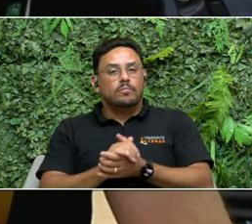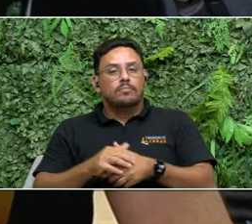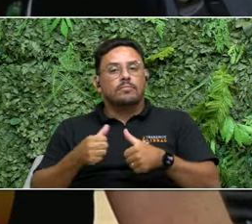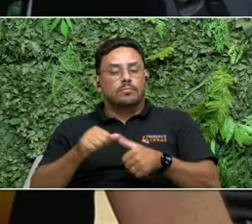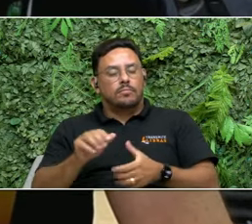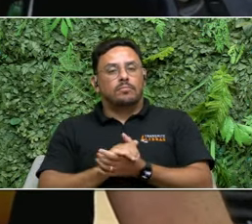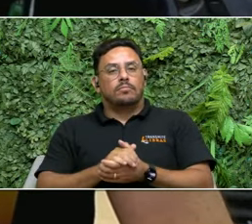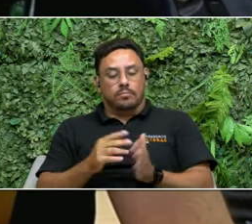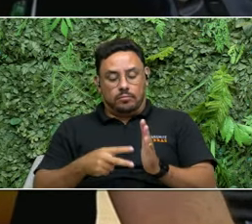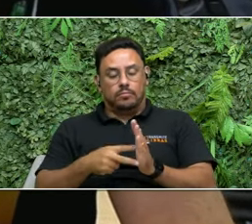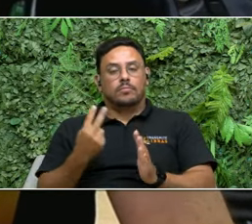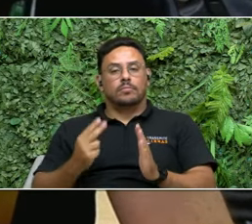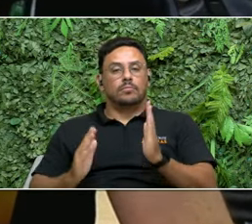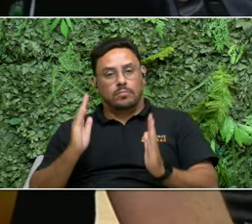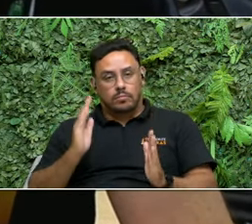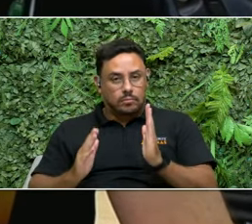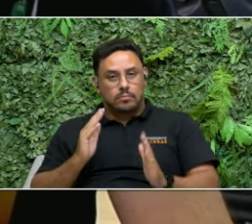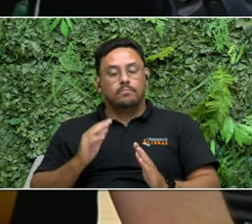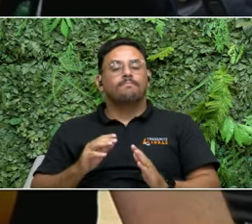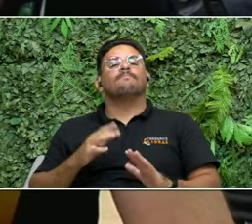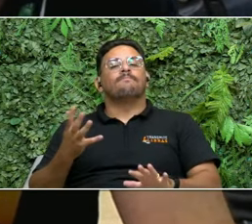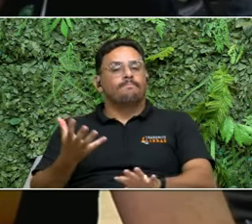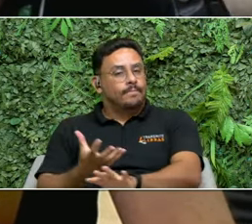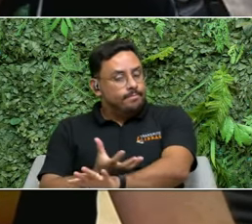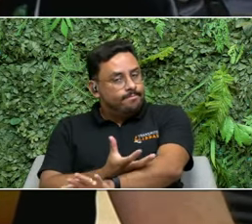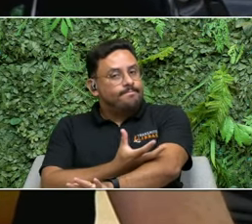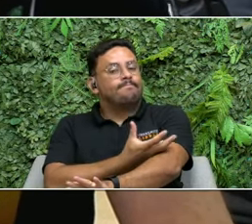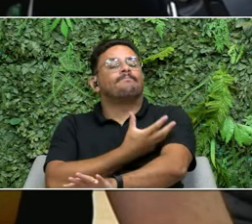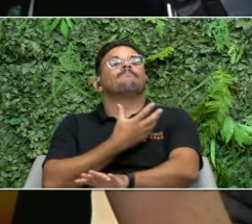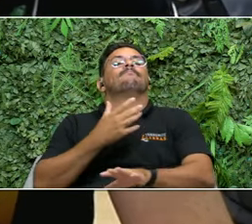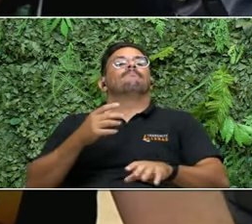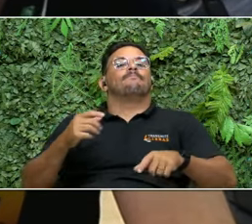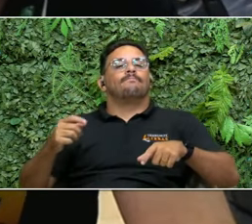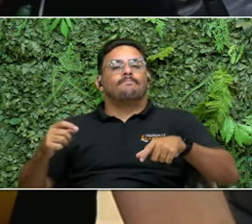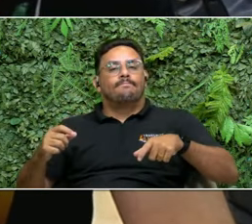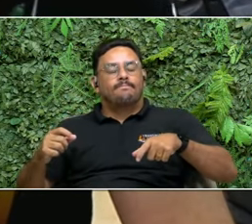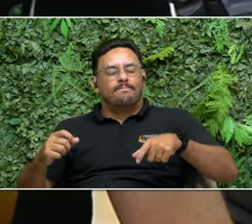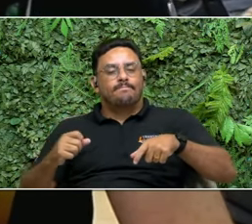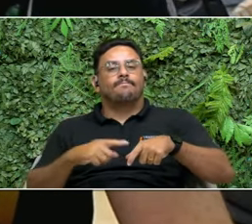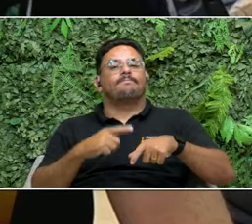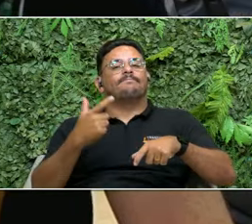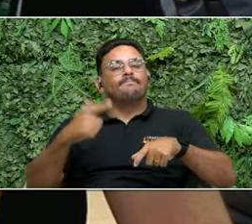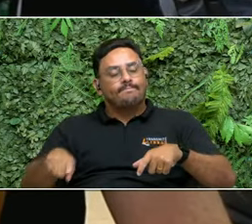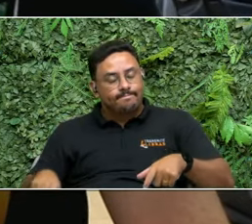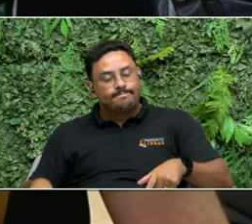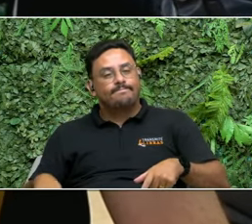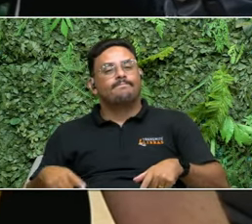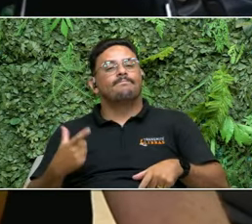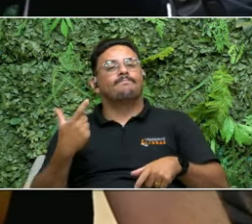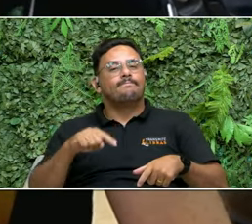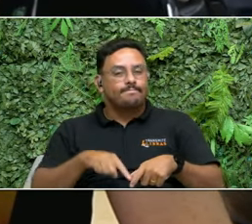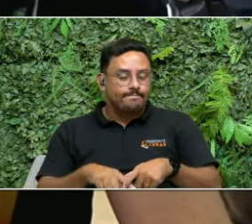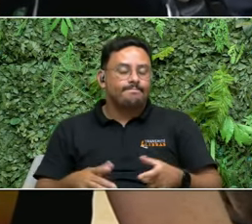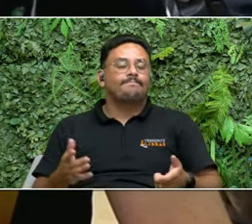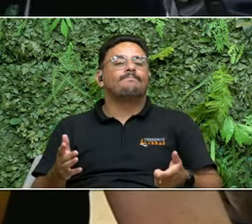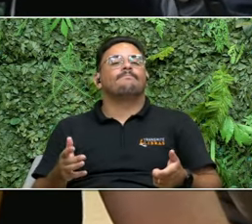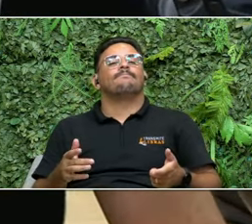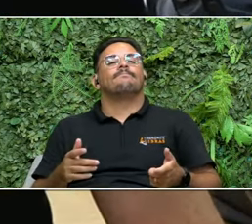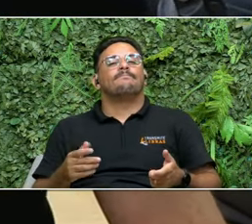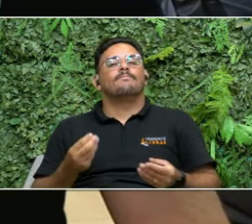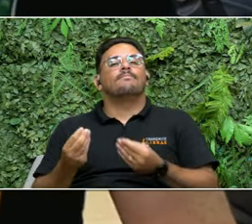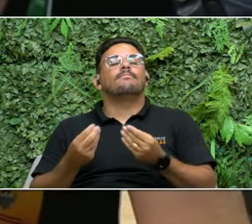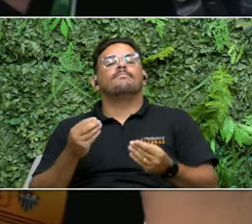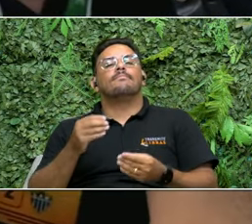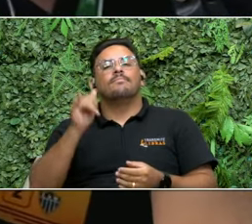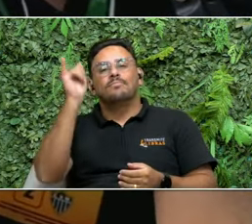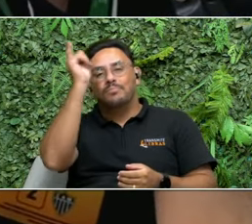filho segundo tempo claro que o lado emocional pesou demais né o gol contra de novo do gên contra o Cruzeiro de novo de novo aqui na arena num lance assim